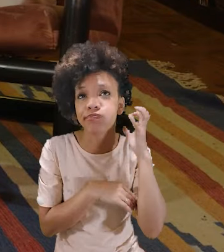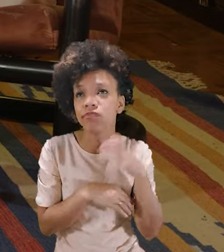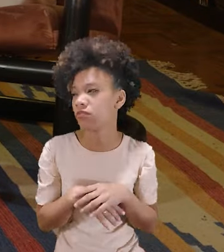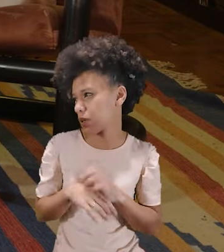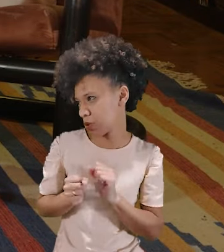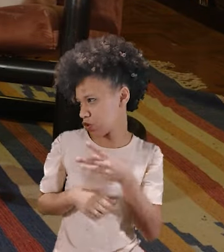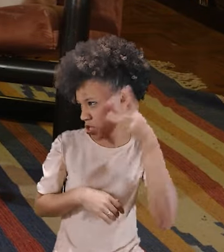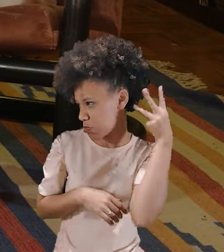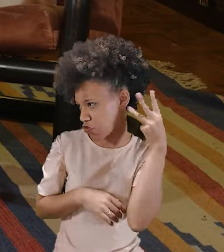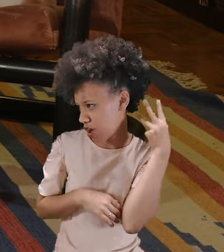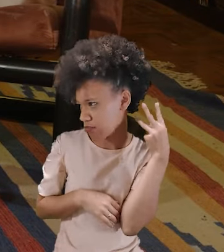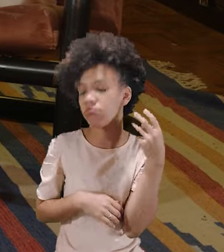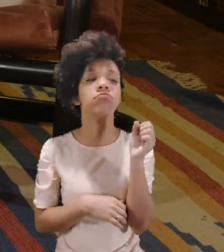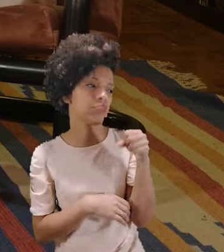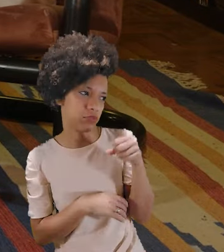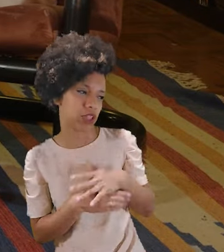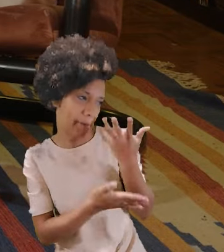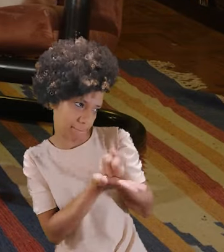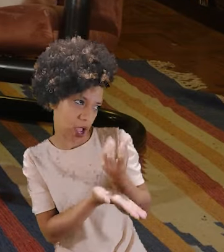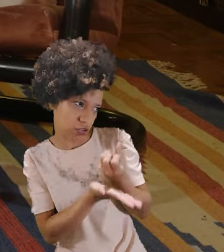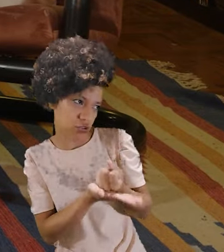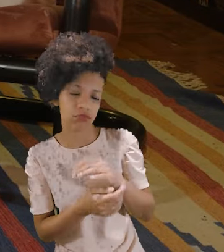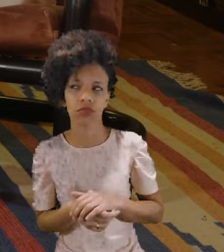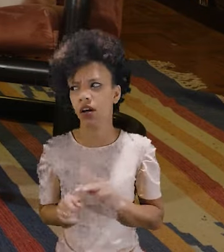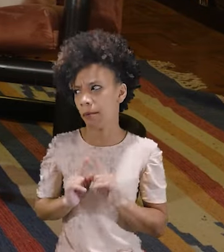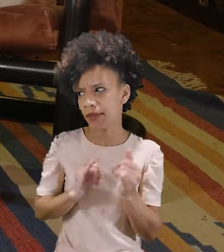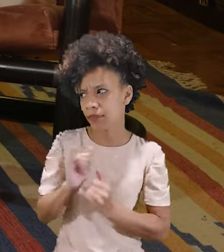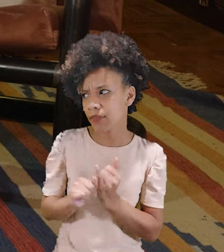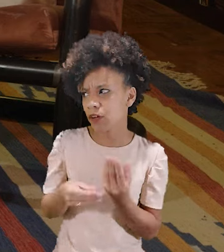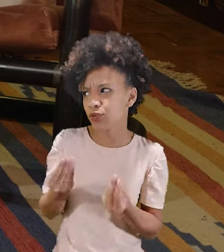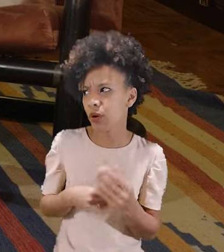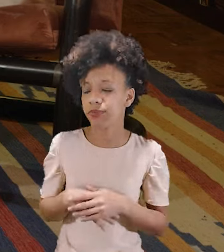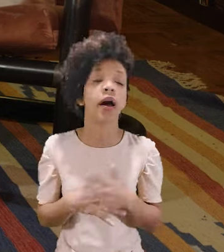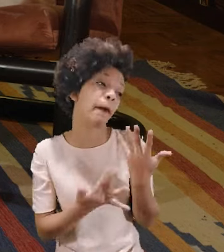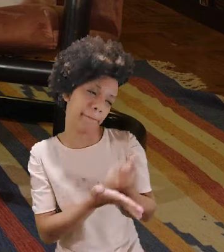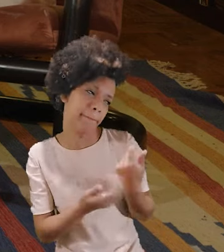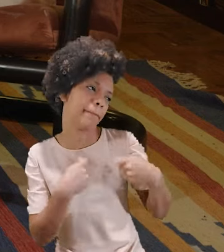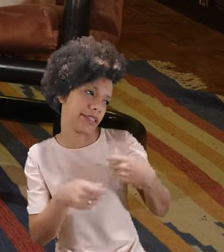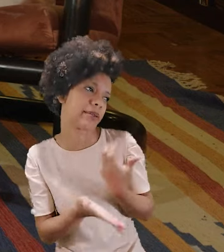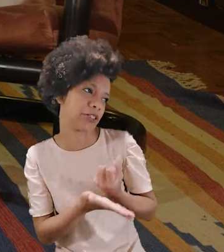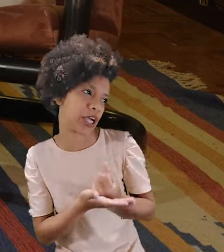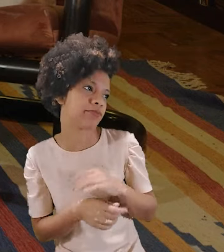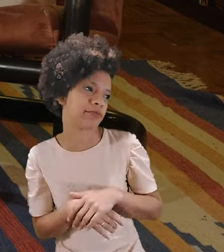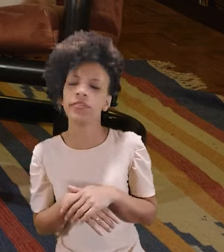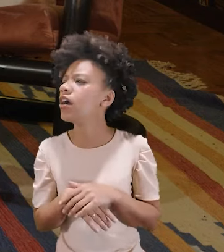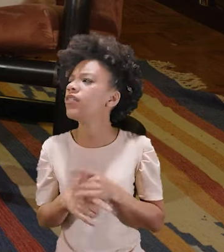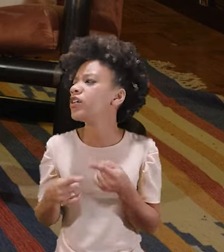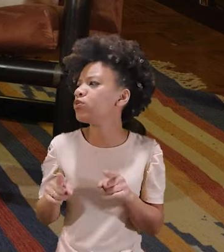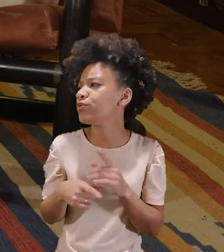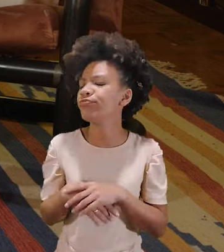depositar música Você pode files e por noite pra gente pode perturbar ela né mas aí a internet quando tá ruim tem que fazer essa que baixar você baixar